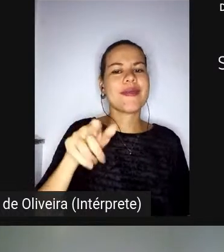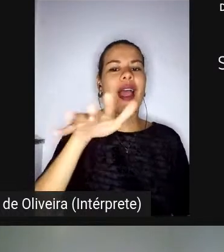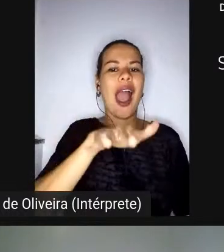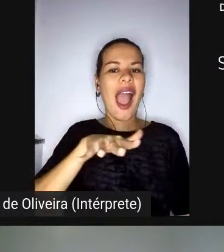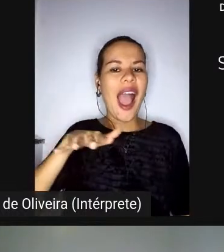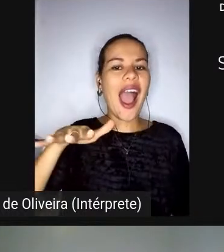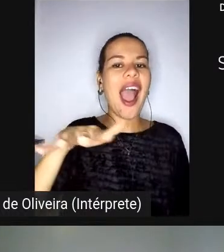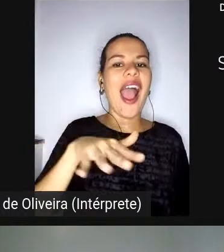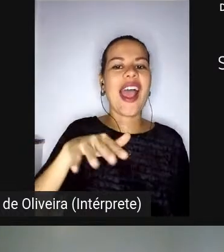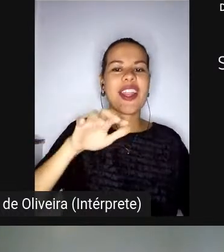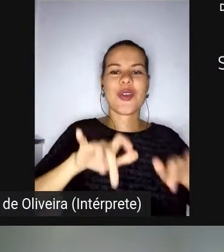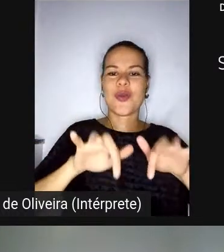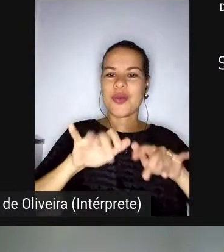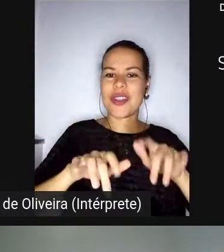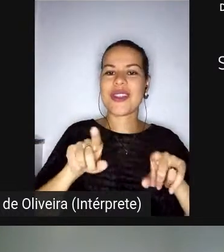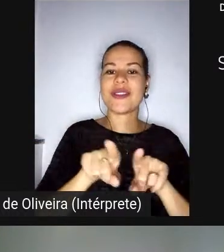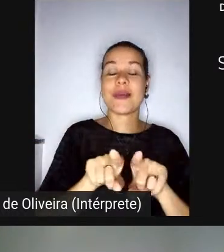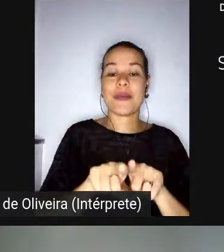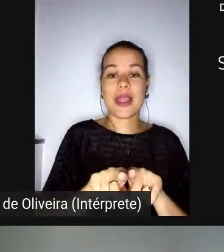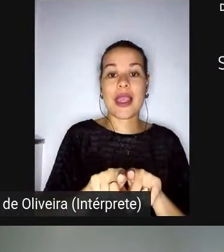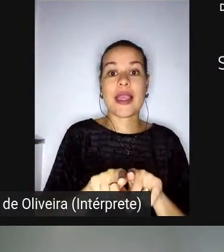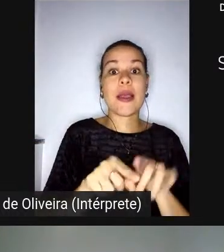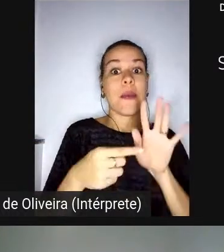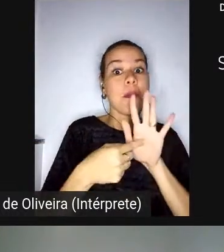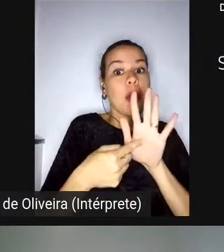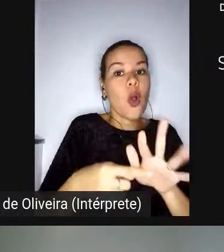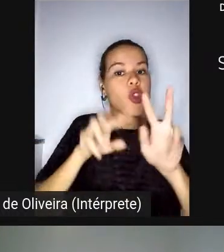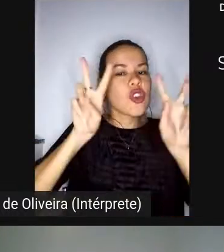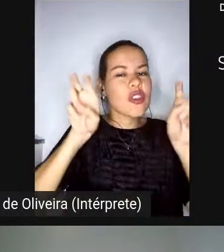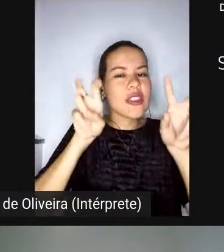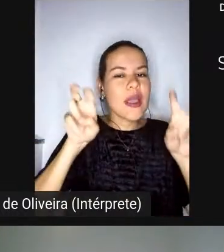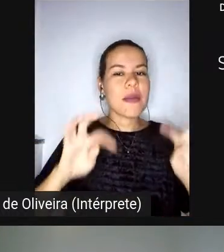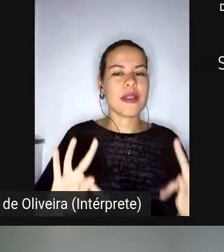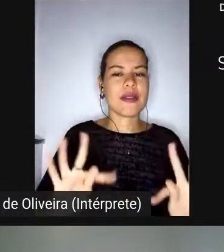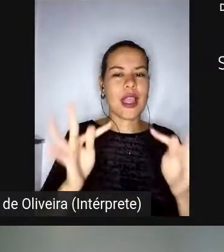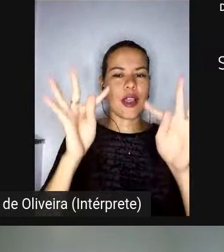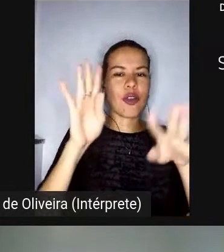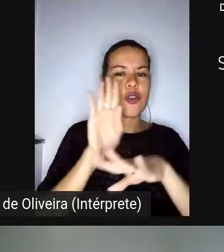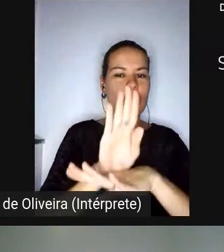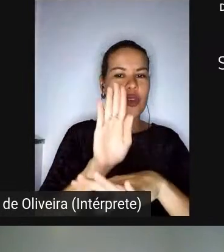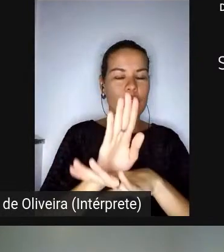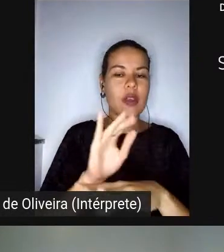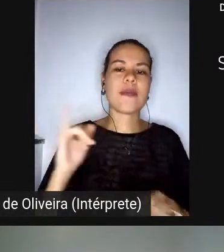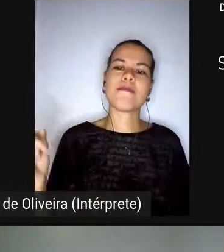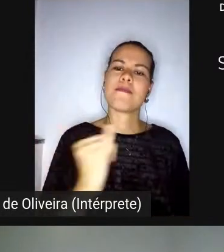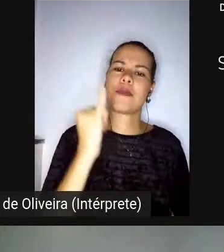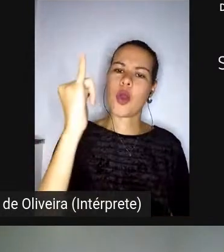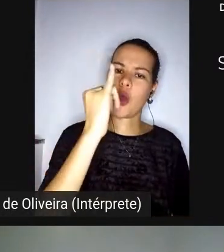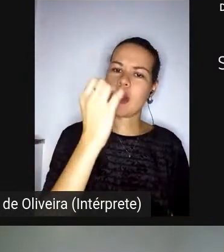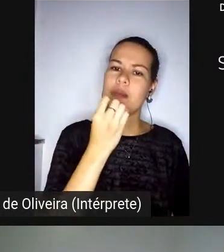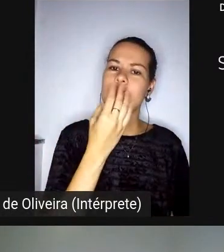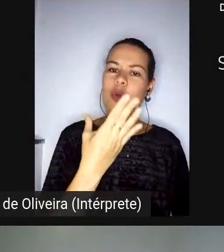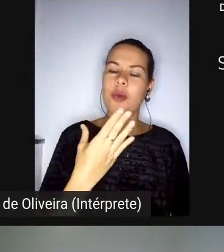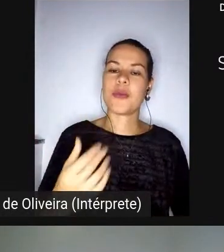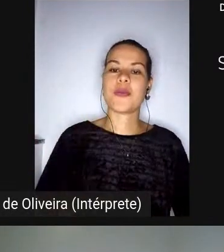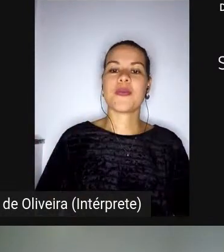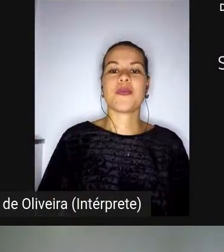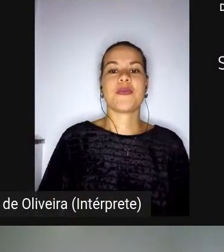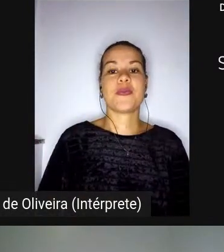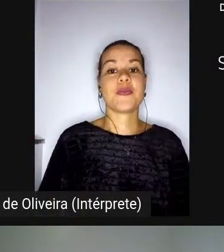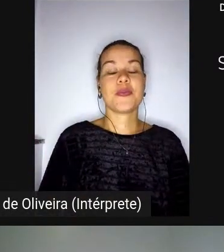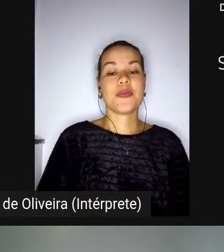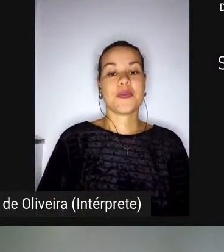vai estar abordando aí o tema tecnologias assistivas que é um tema muito importante né hum te mato e